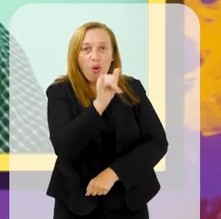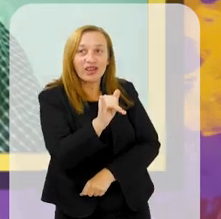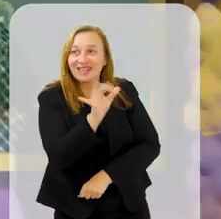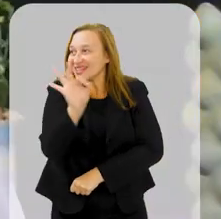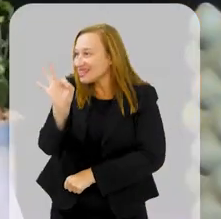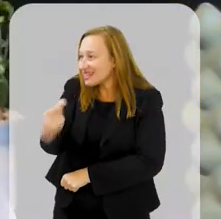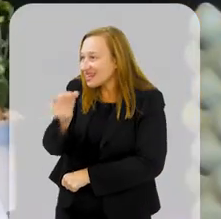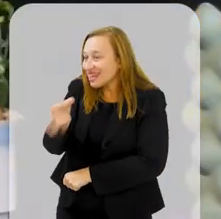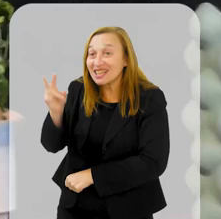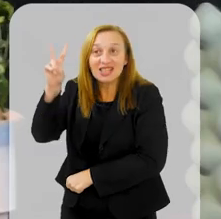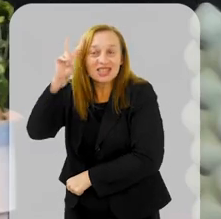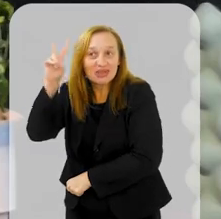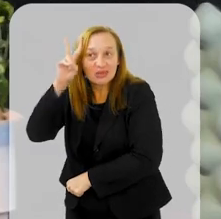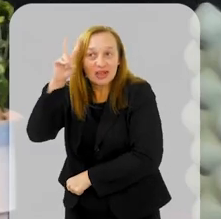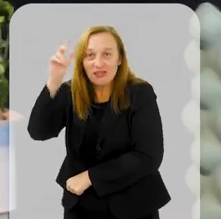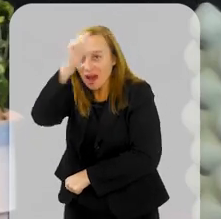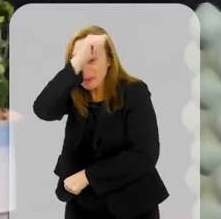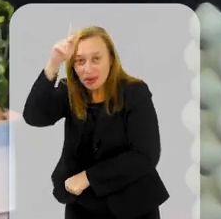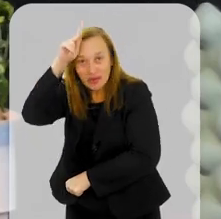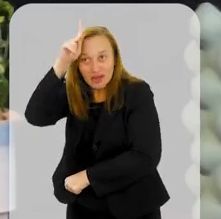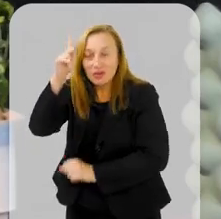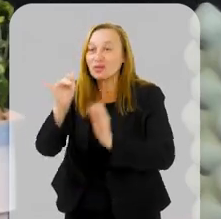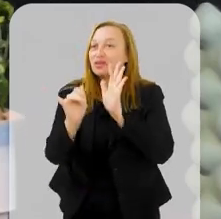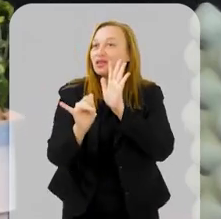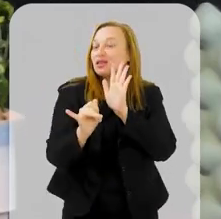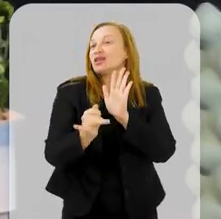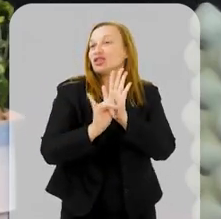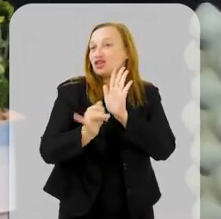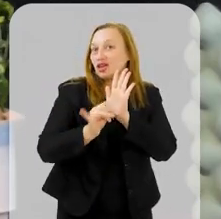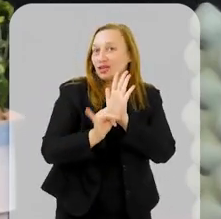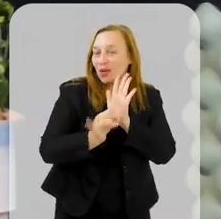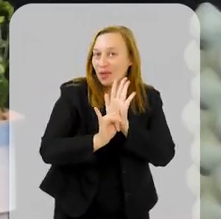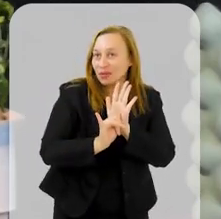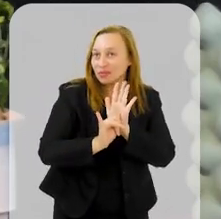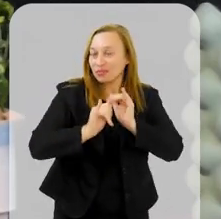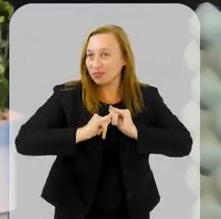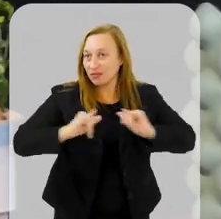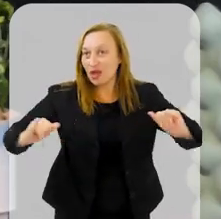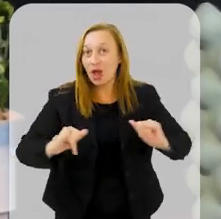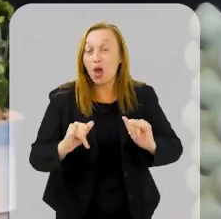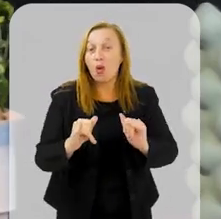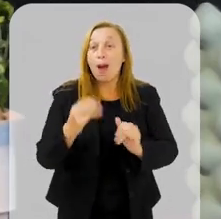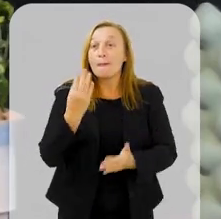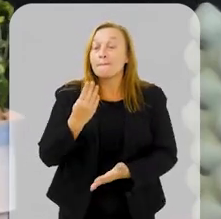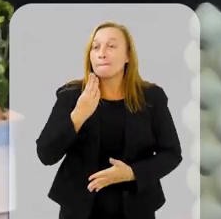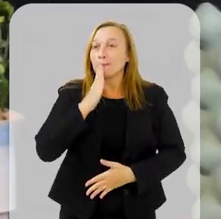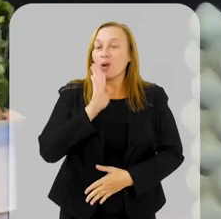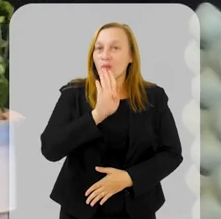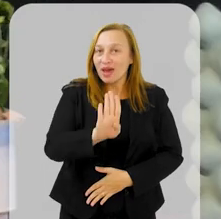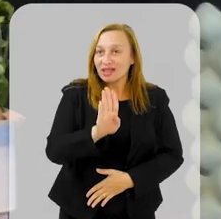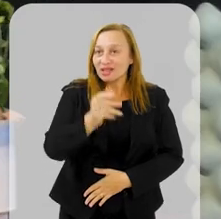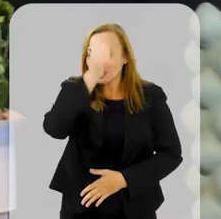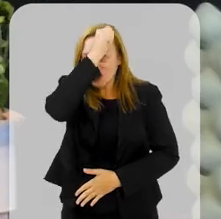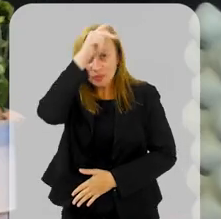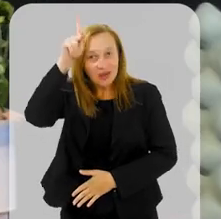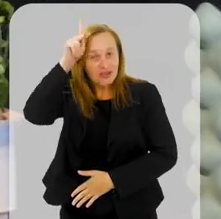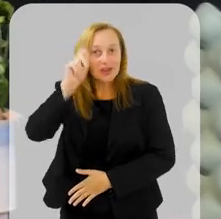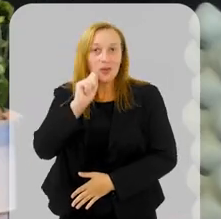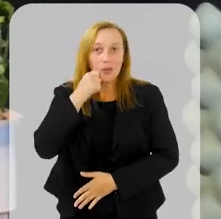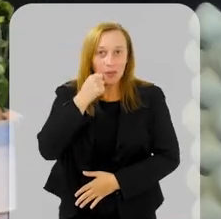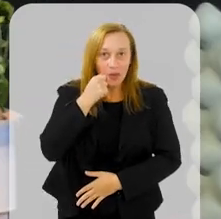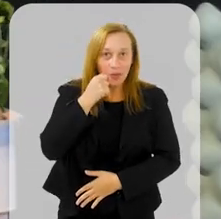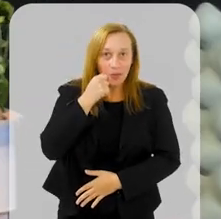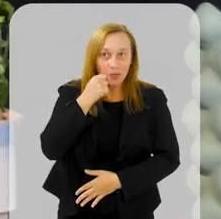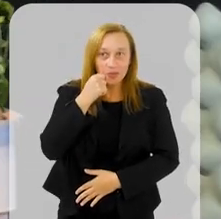Com certeza. Na segunda-feira, a Prefeitura publicou no Diário Oficial. Foi uma promessa do